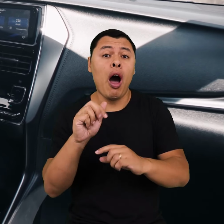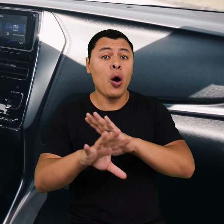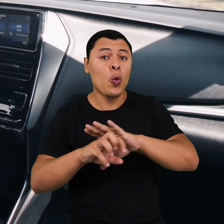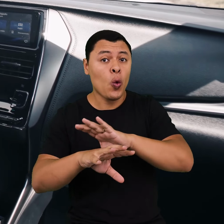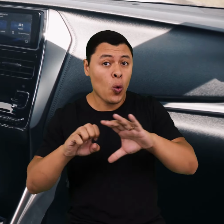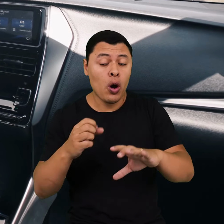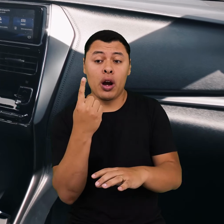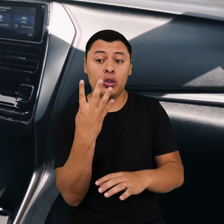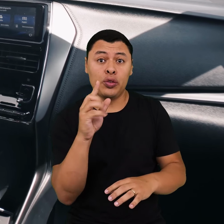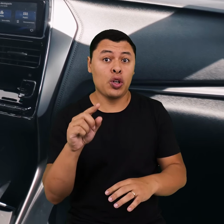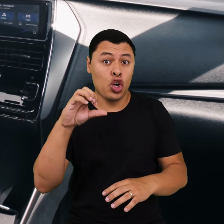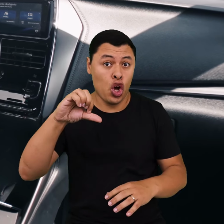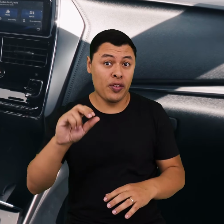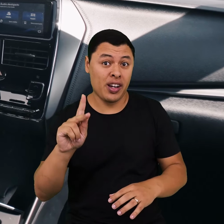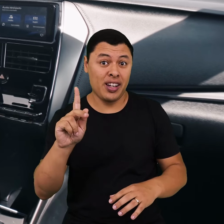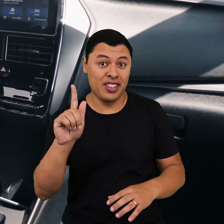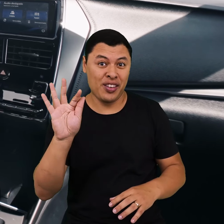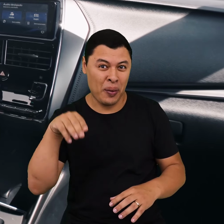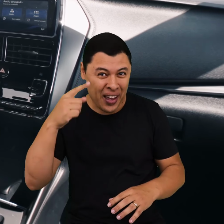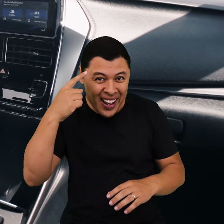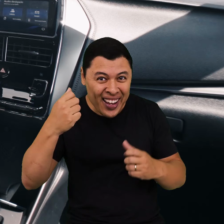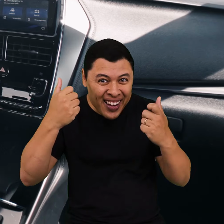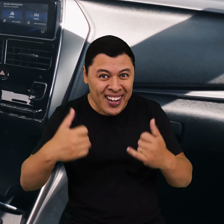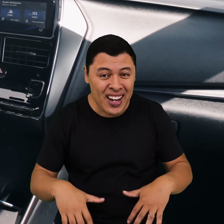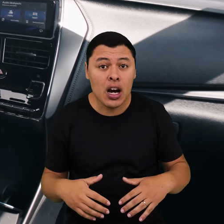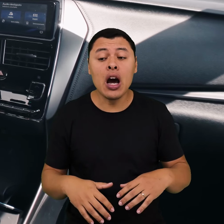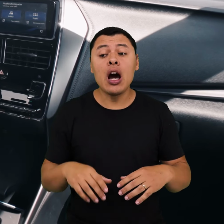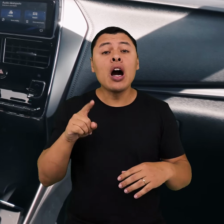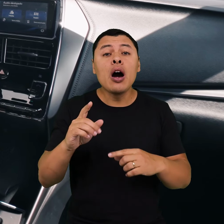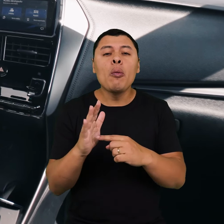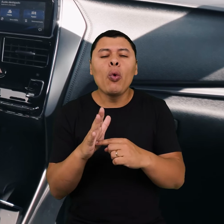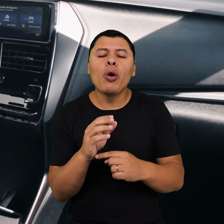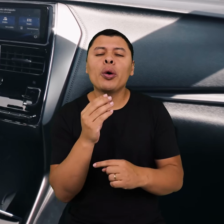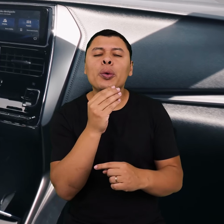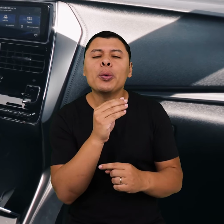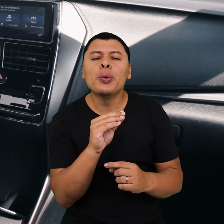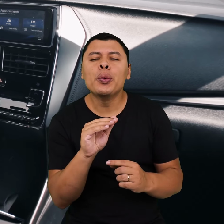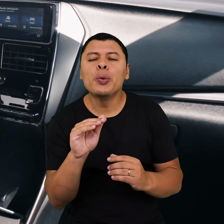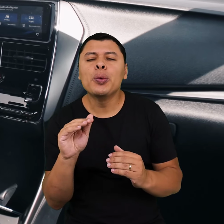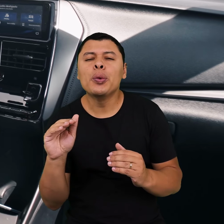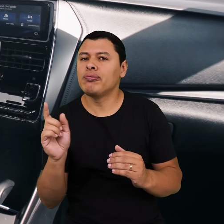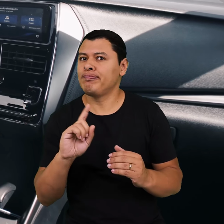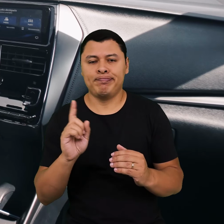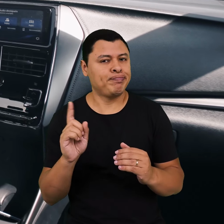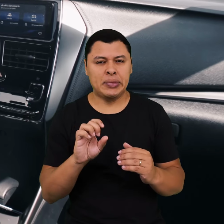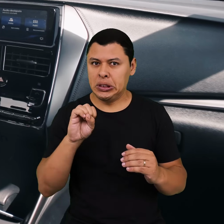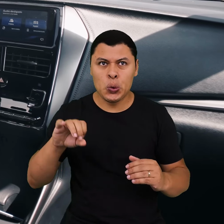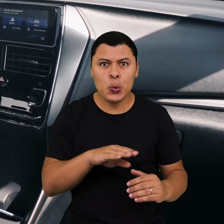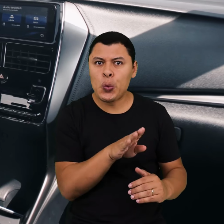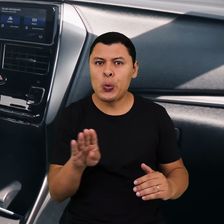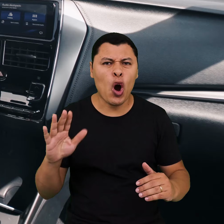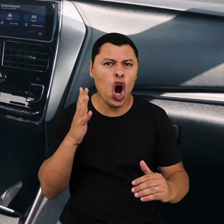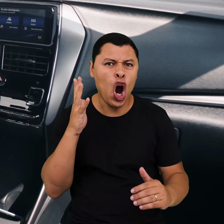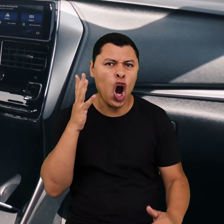GFM, não tem aquela coisa que a gente sempre fala, né? Do motor estar sempre sussurrando. Aqui não, numa subida ou numa situação de serra, você vai estar